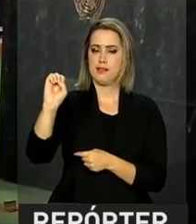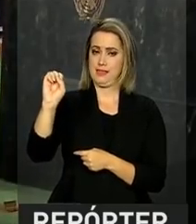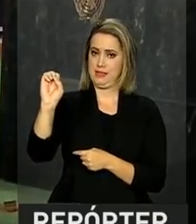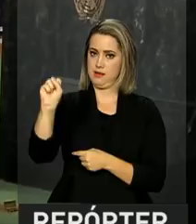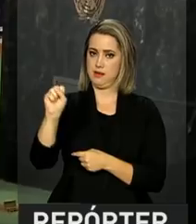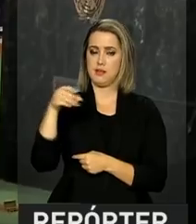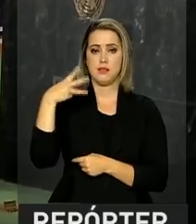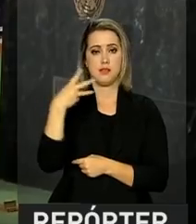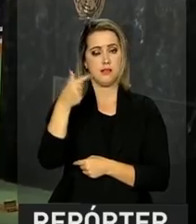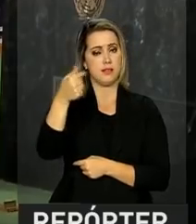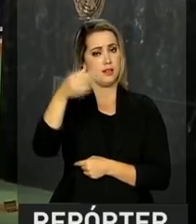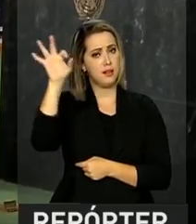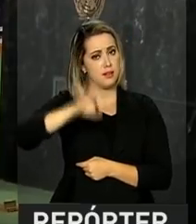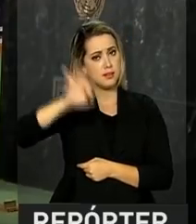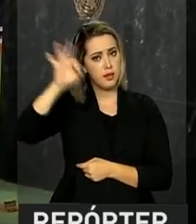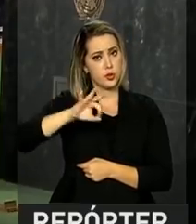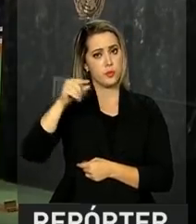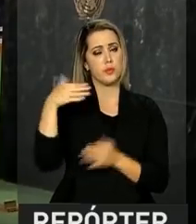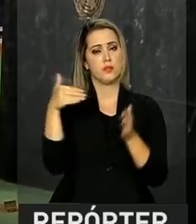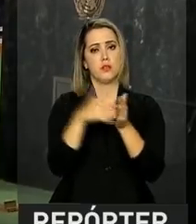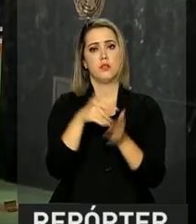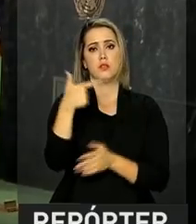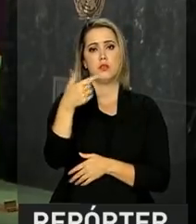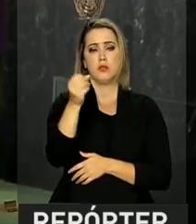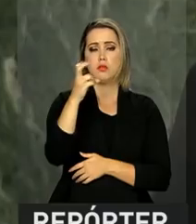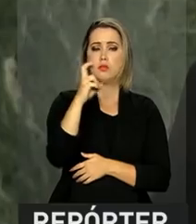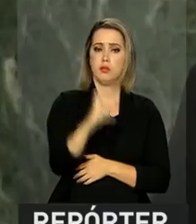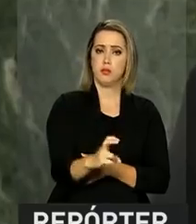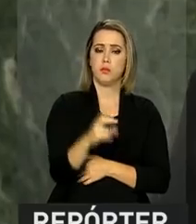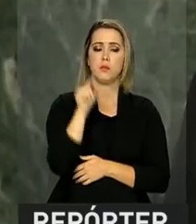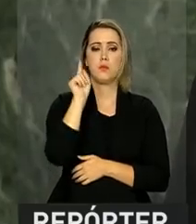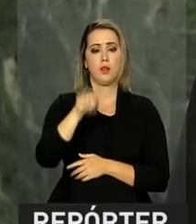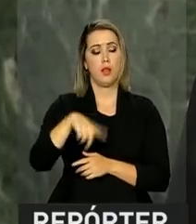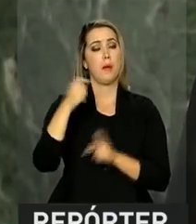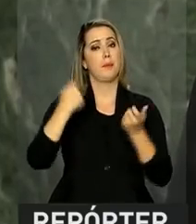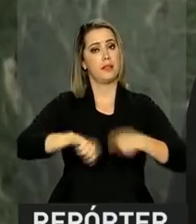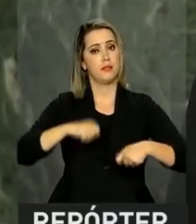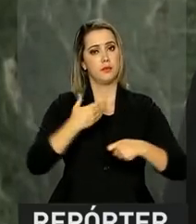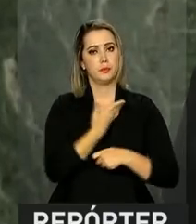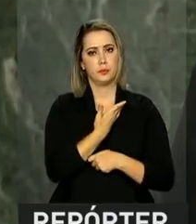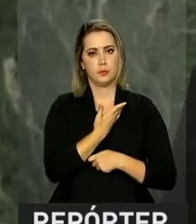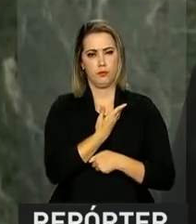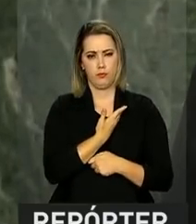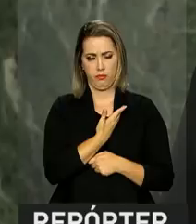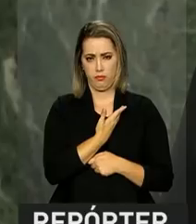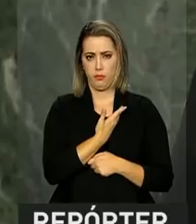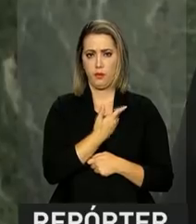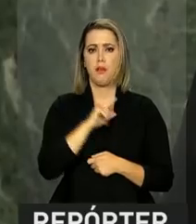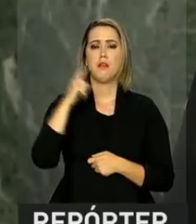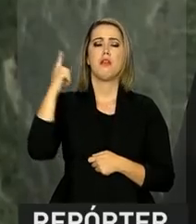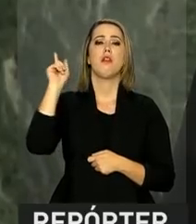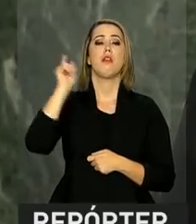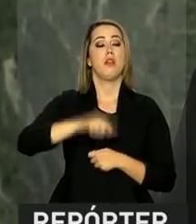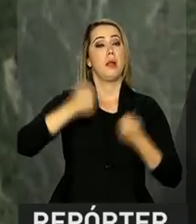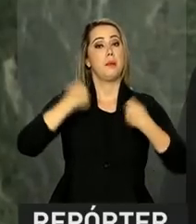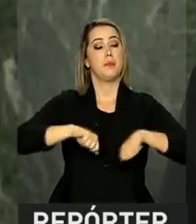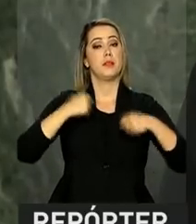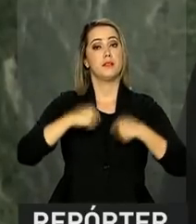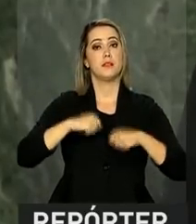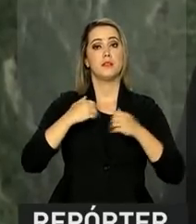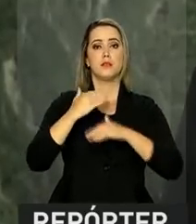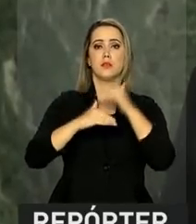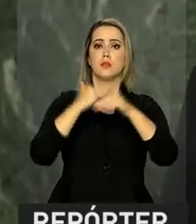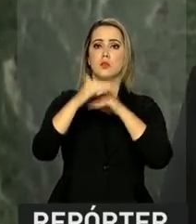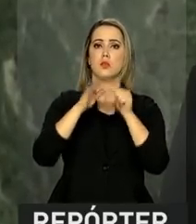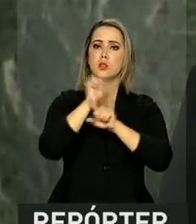em 37% até 2025. É necessário crescer de forma socialmente equilibrada,